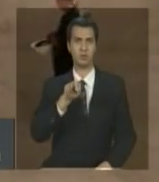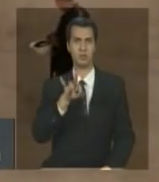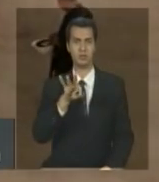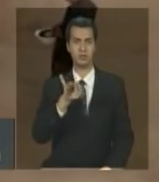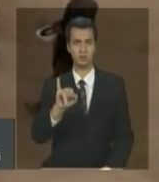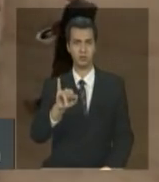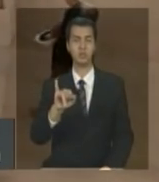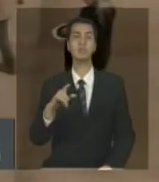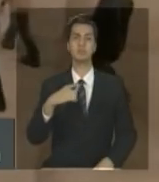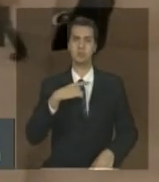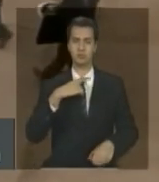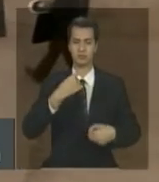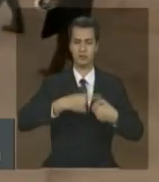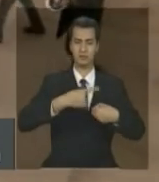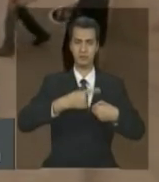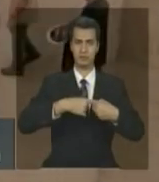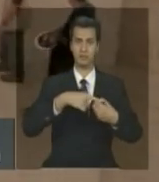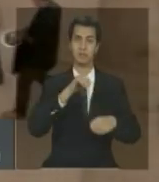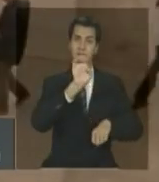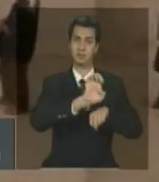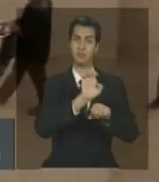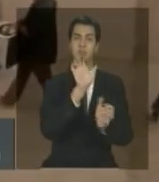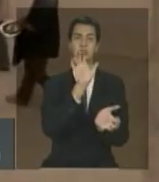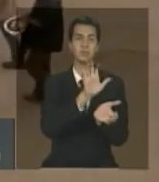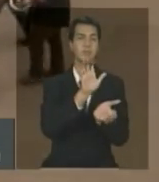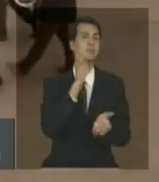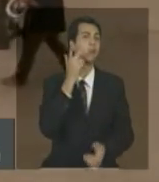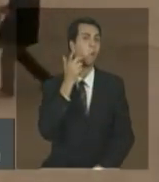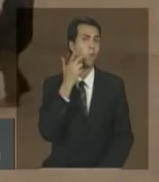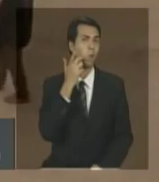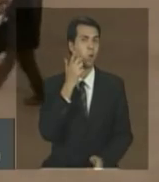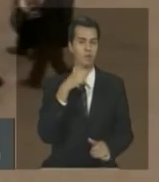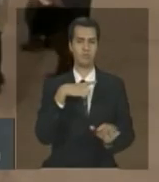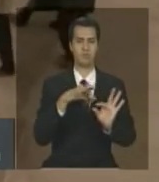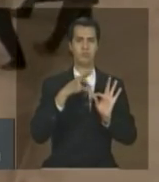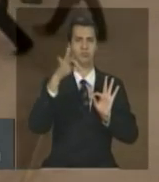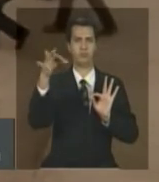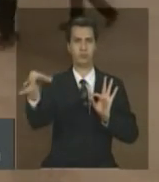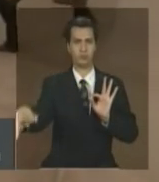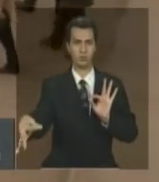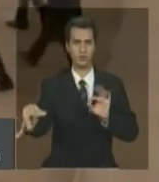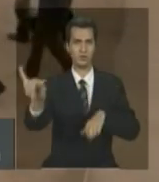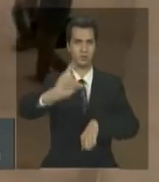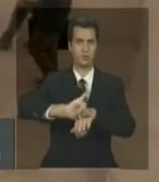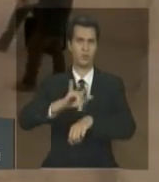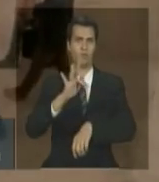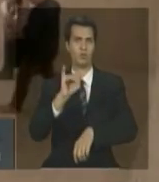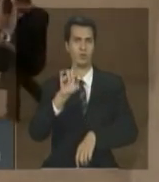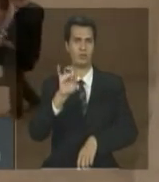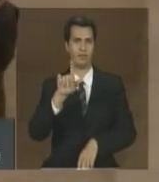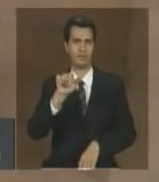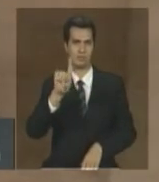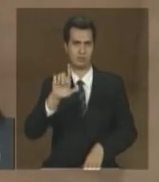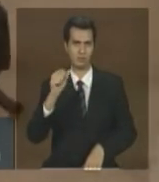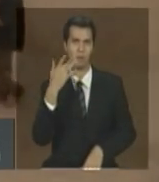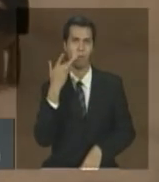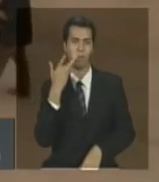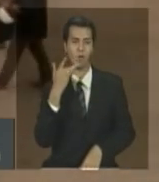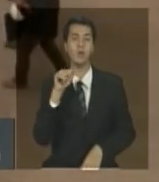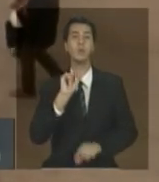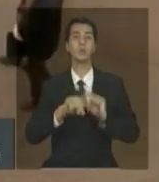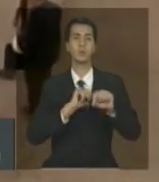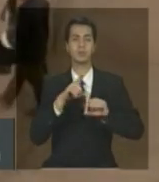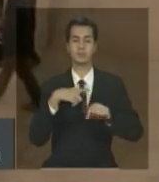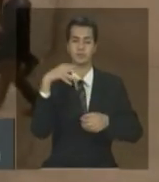fica a 492 quilômetros de Fortaleza, ele cedia o canteiro de obras do lote 6 da transposição do Rio